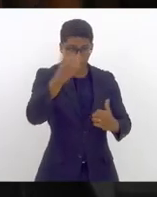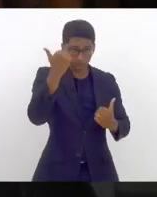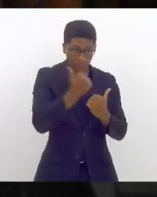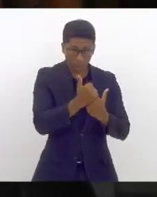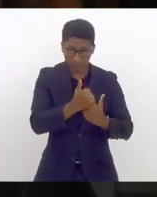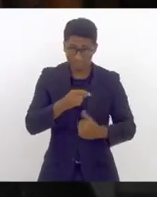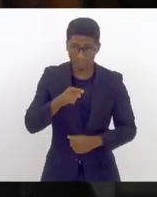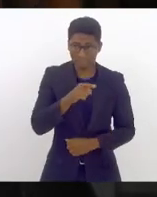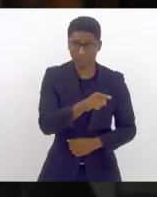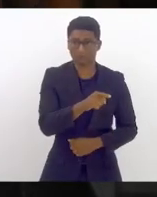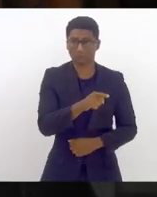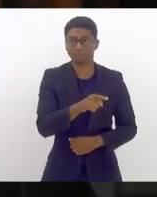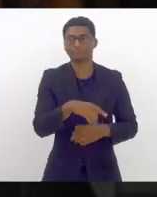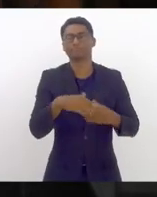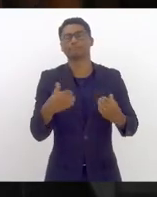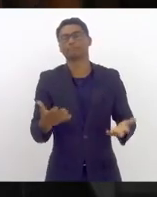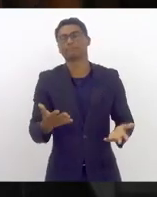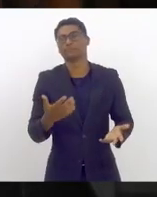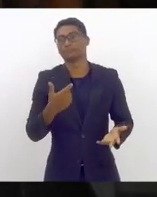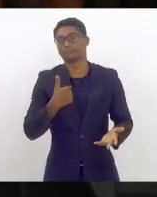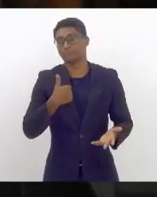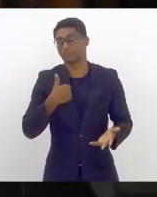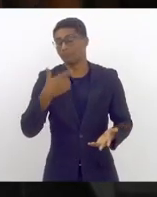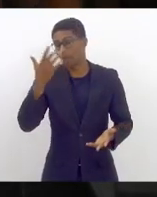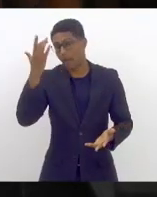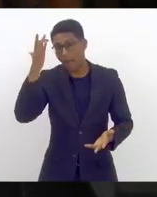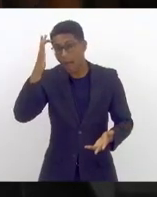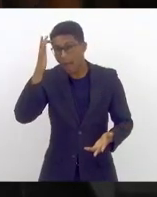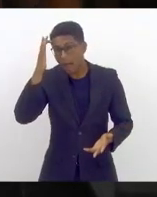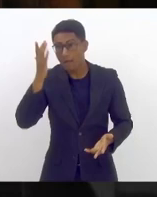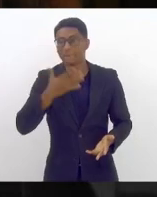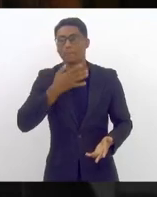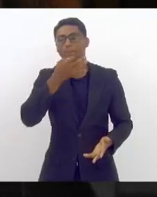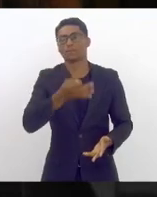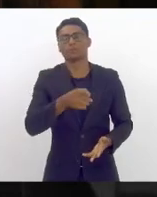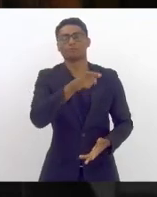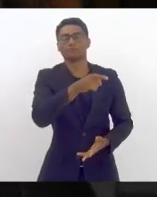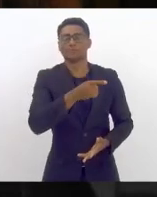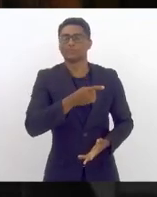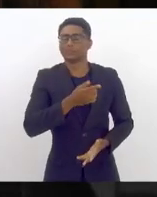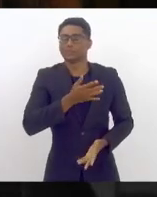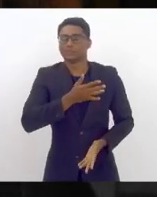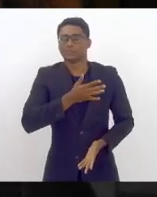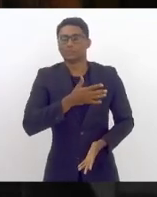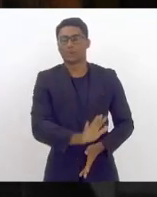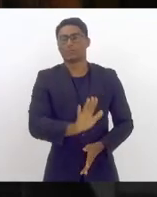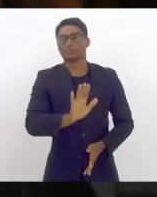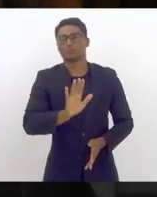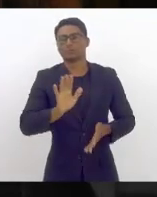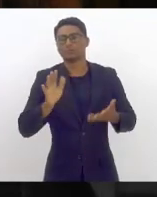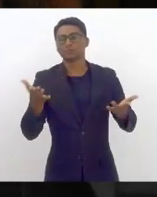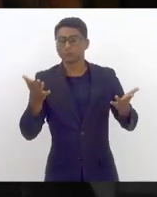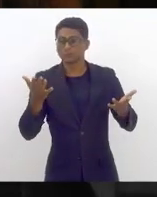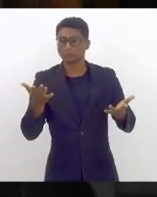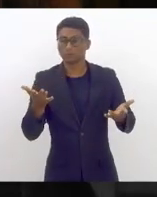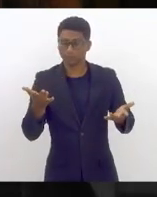defendendo algo que, ao meu ver, é repugnante. Então, insisto na